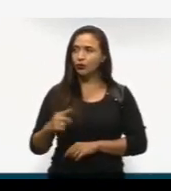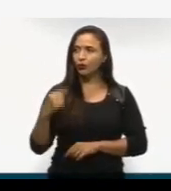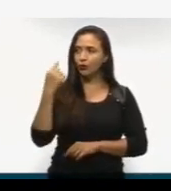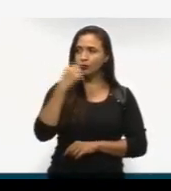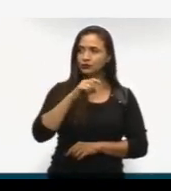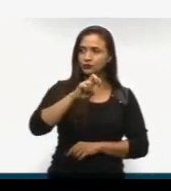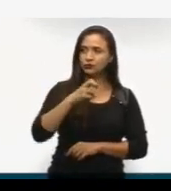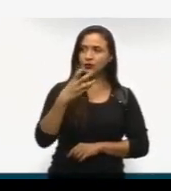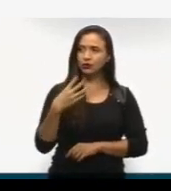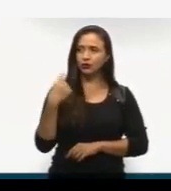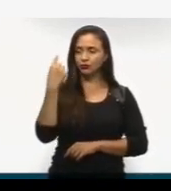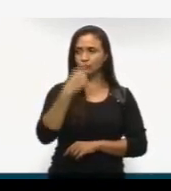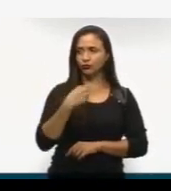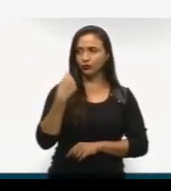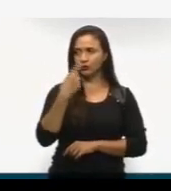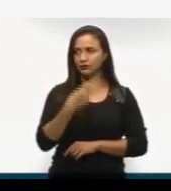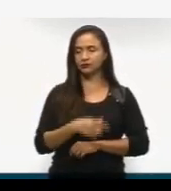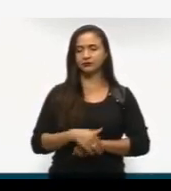54 a hora. Ok?